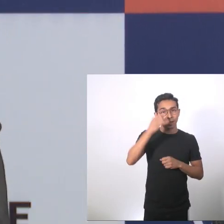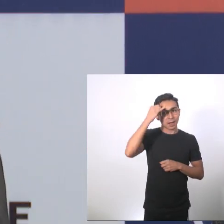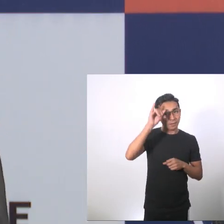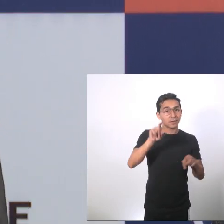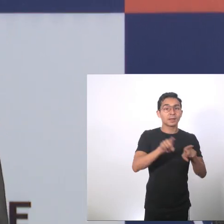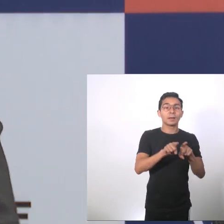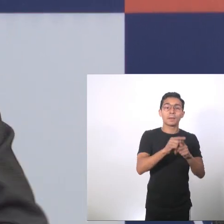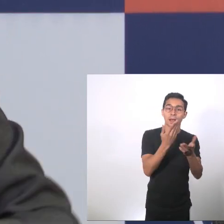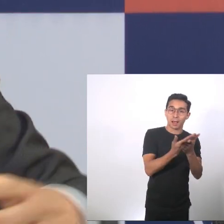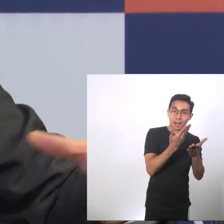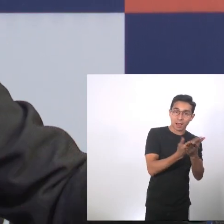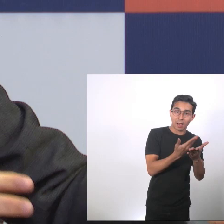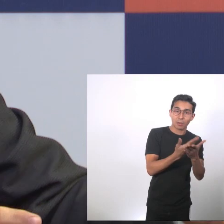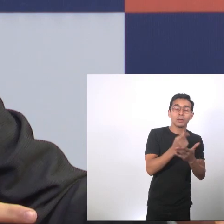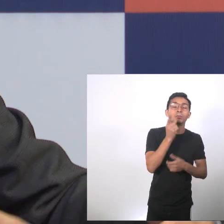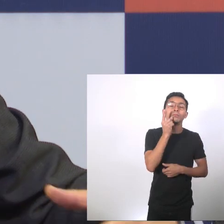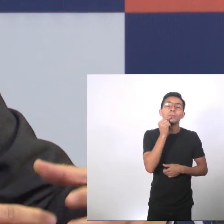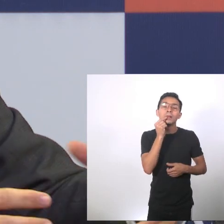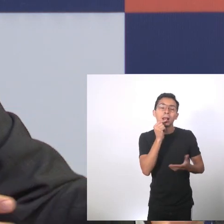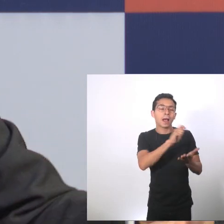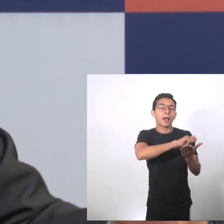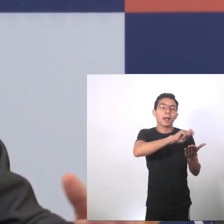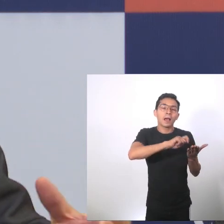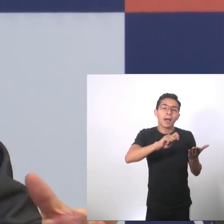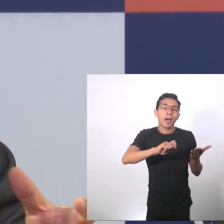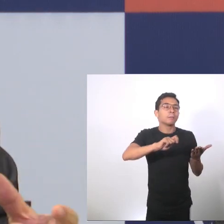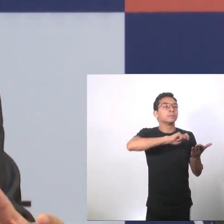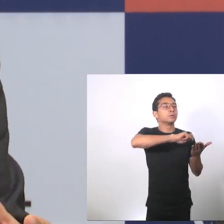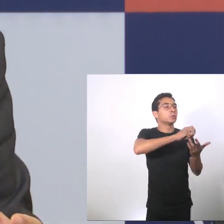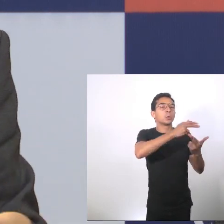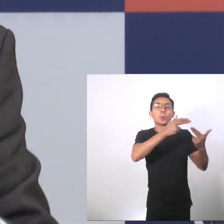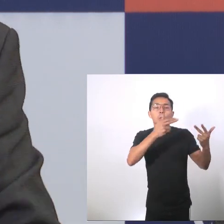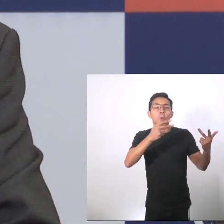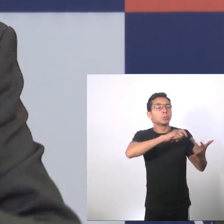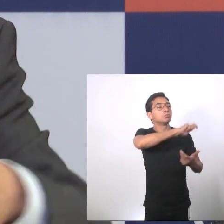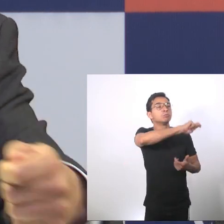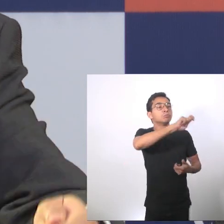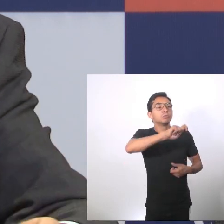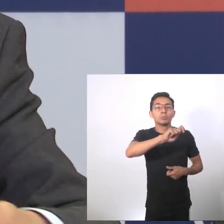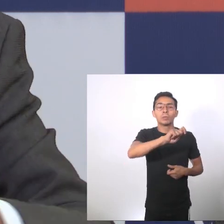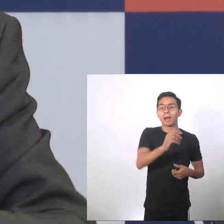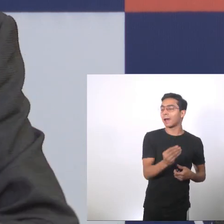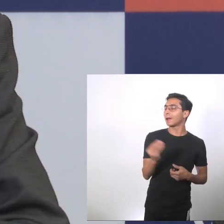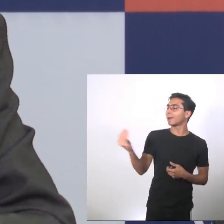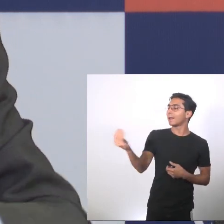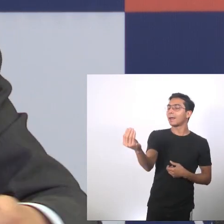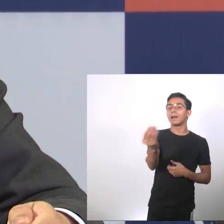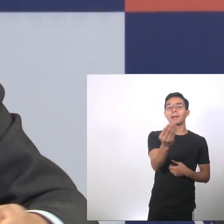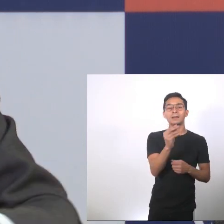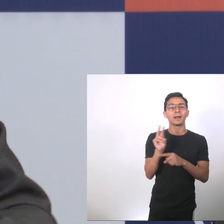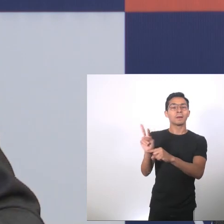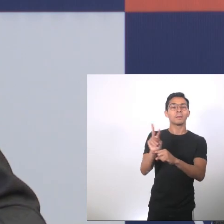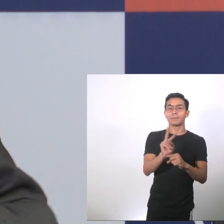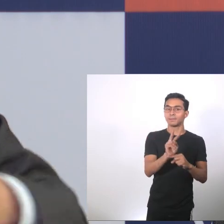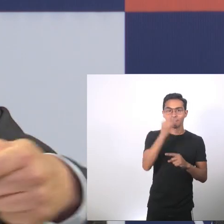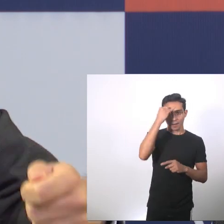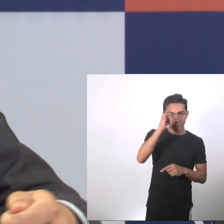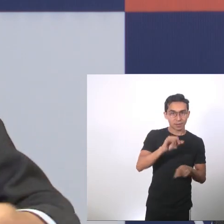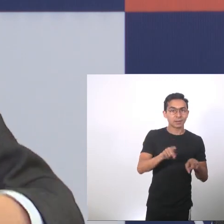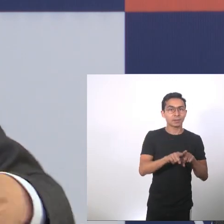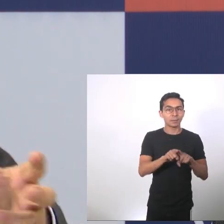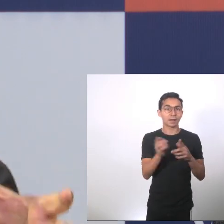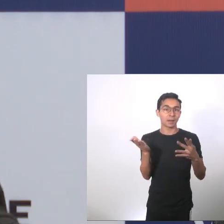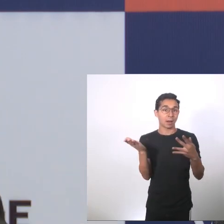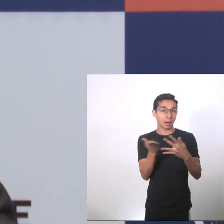na hora da aula, e na hora do intervalo compartilhar a faca para comer o bolo, né, tão gostoso, o